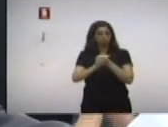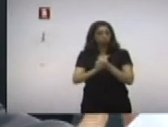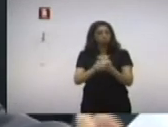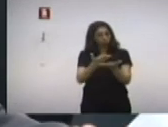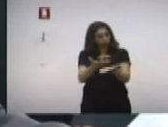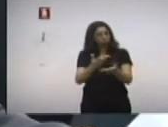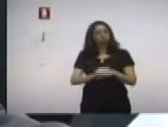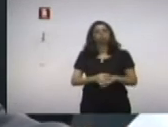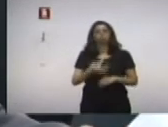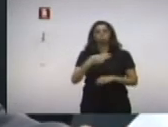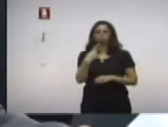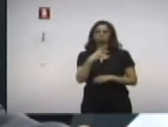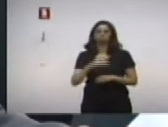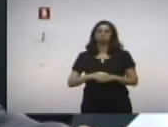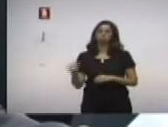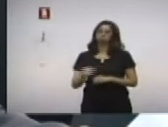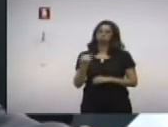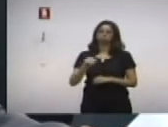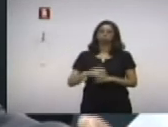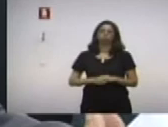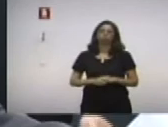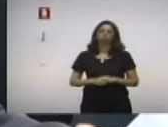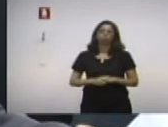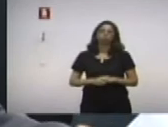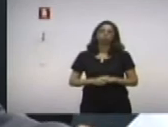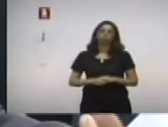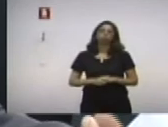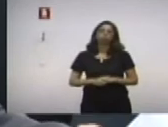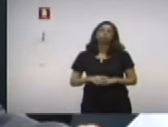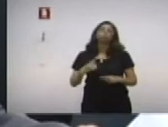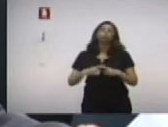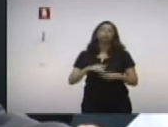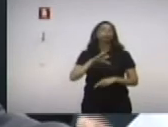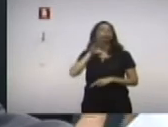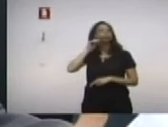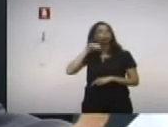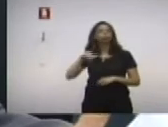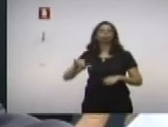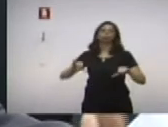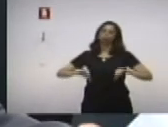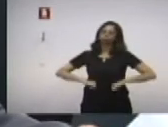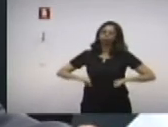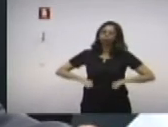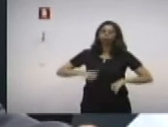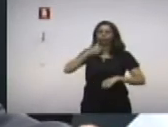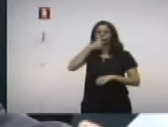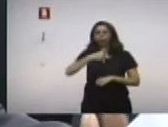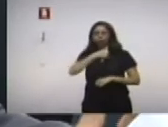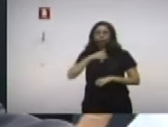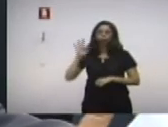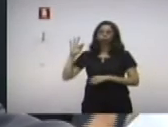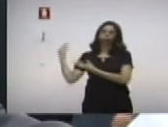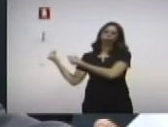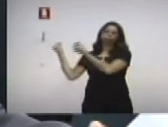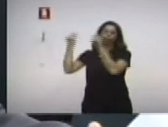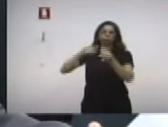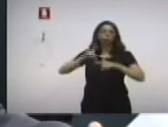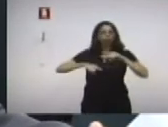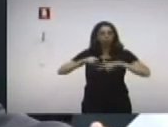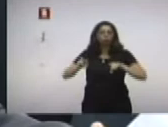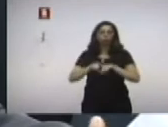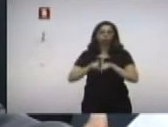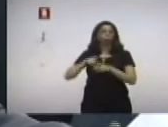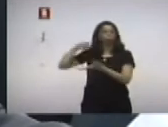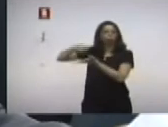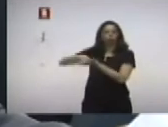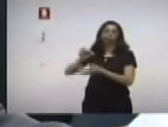pelas emendas e entender que esse seria um prejuízo muito grande para os funcionários e pelos prestadores de serviço e que vai acarretar